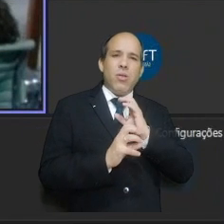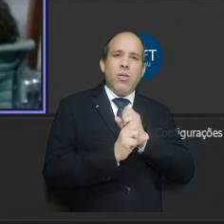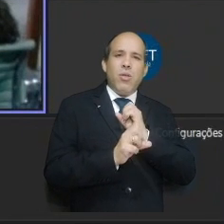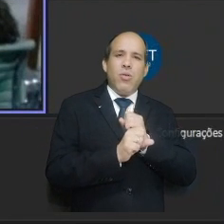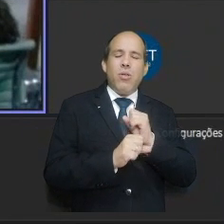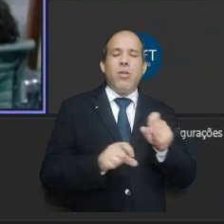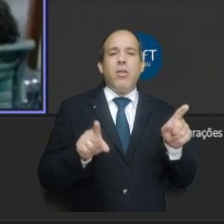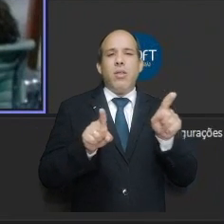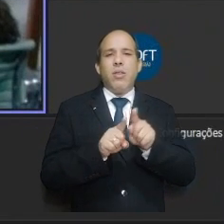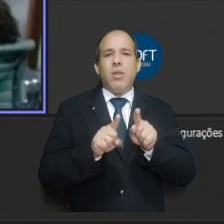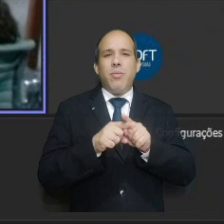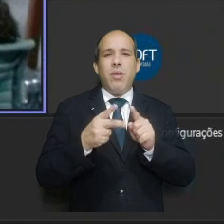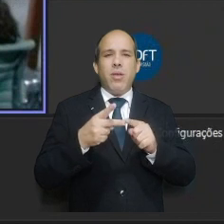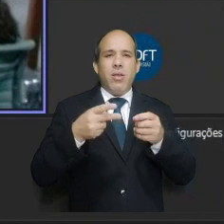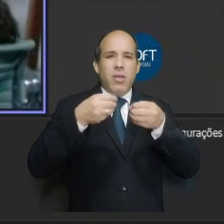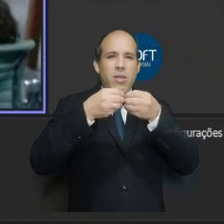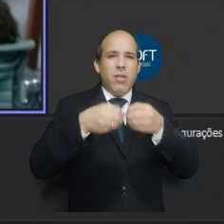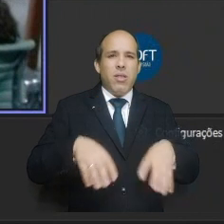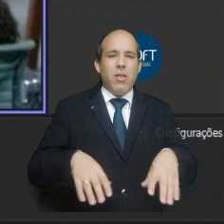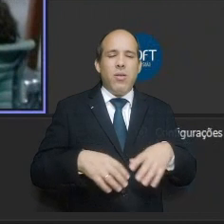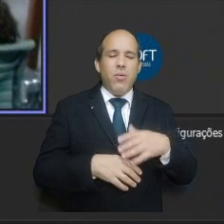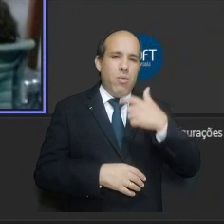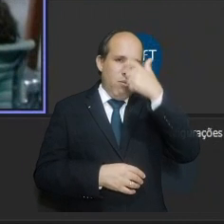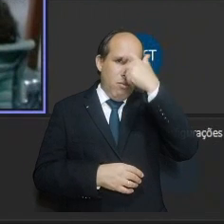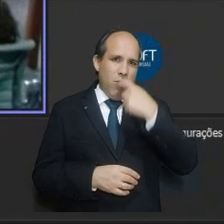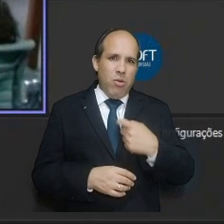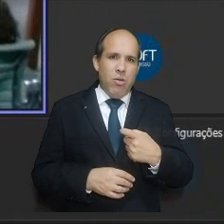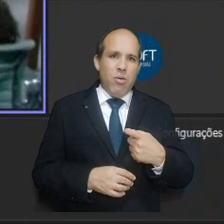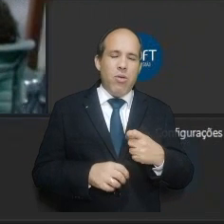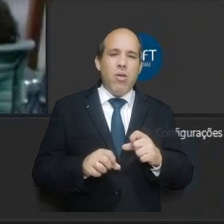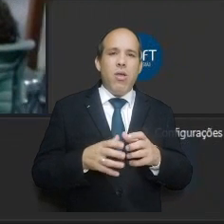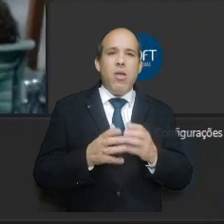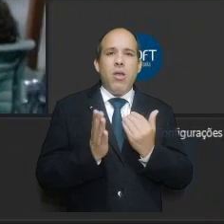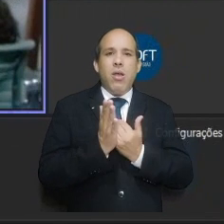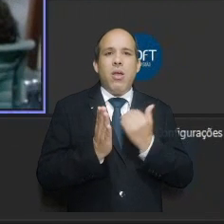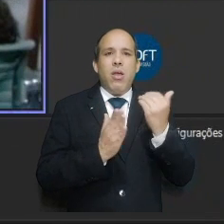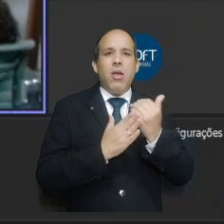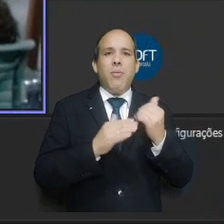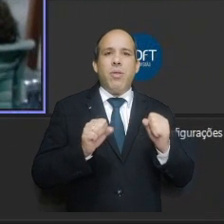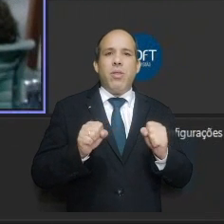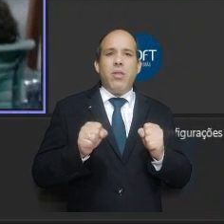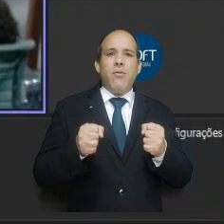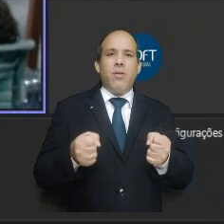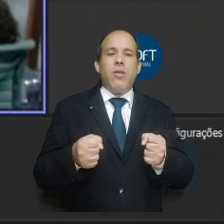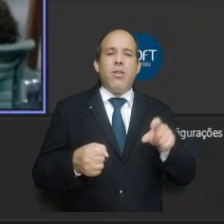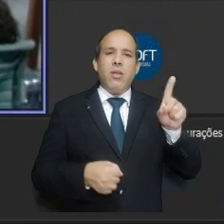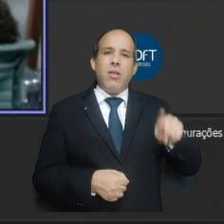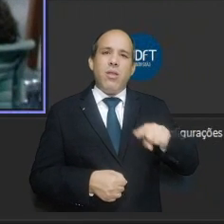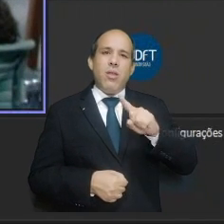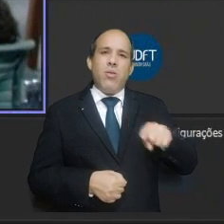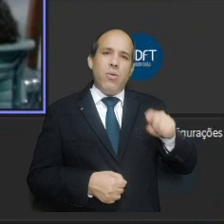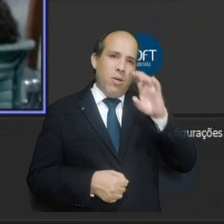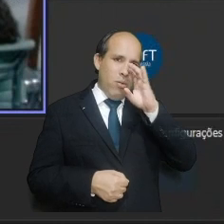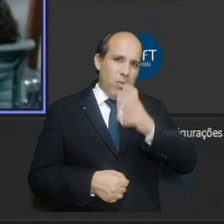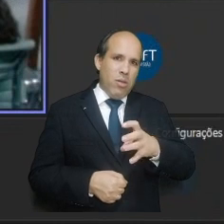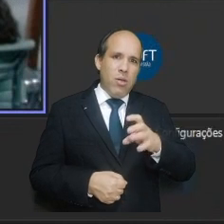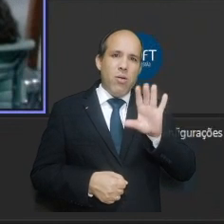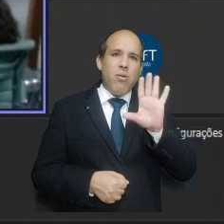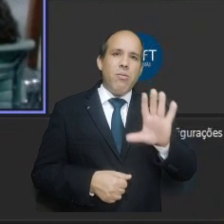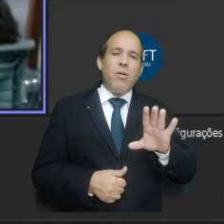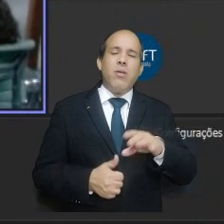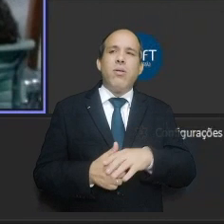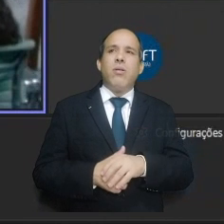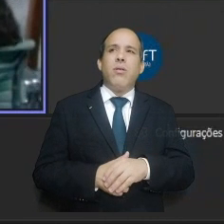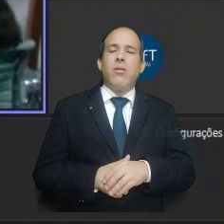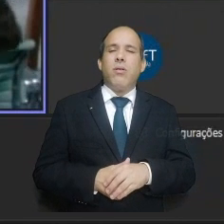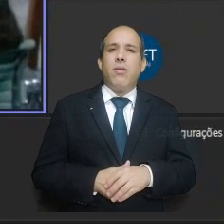a rejeição das contas. Quanto ao dano, a ampla defesa, juíza, anulou a condenação,